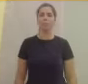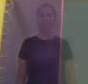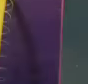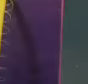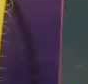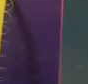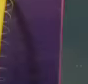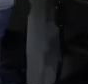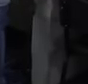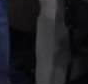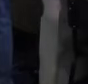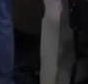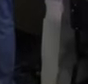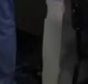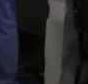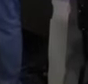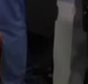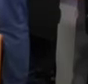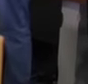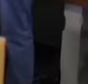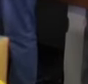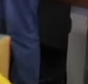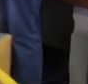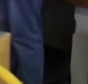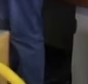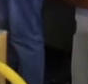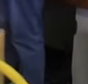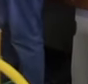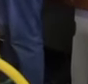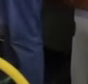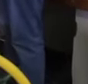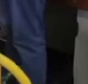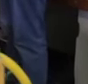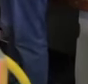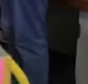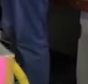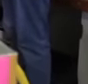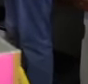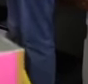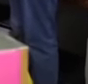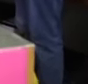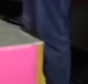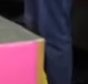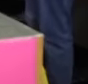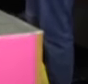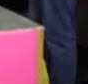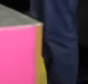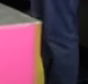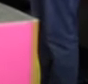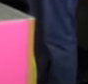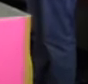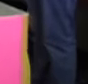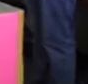segura de interação. Robô Mária fica de costas para nós e vai ao encontro de Cristiane sob o comando de Carlos.